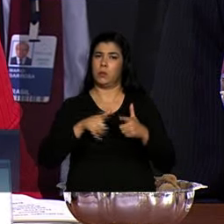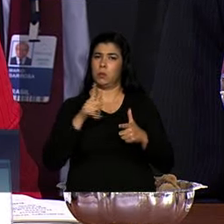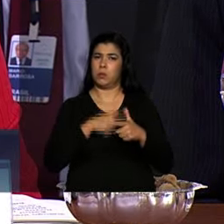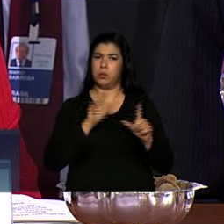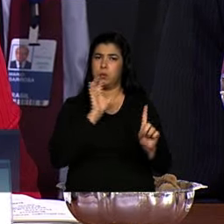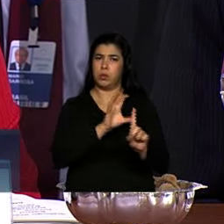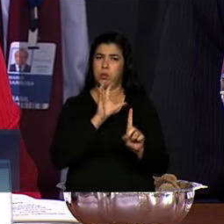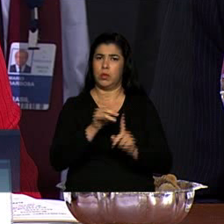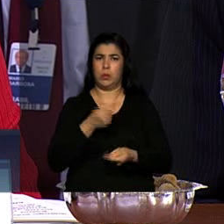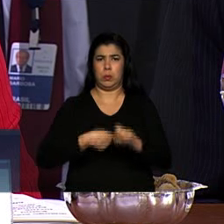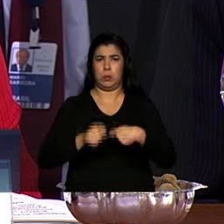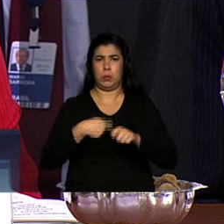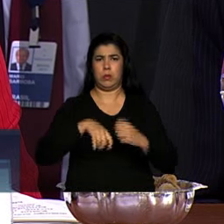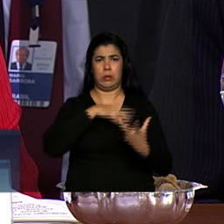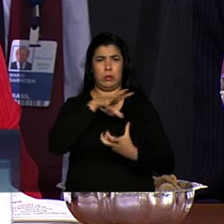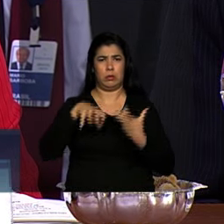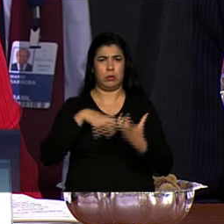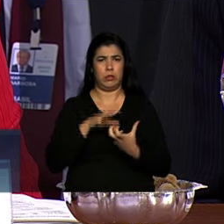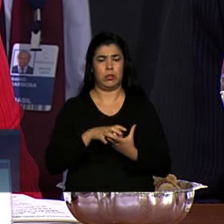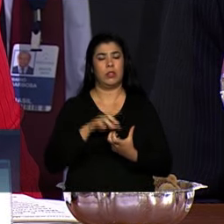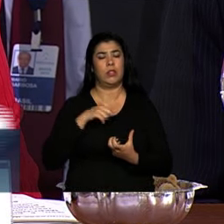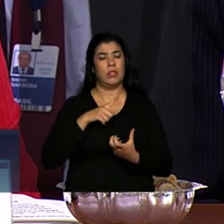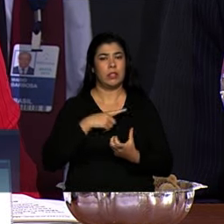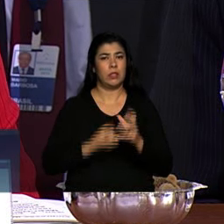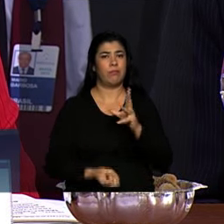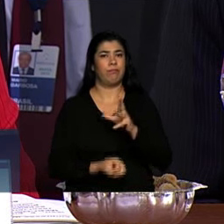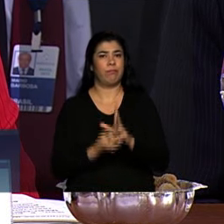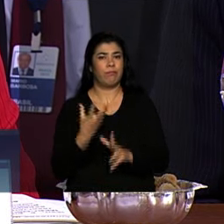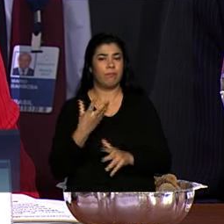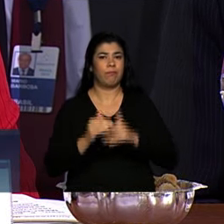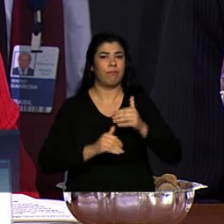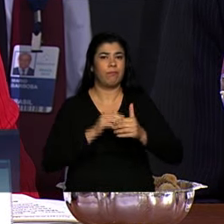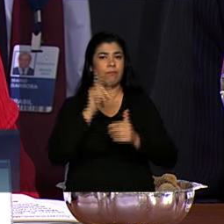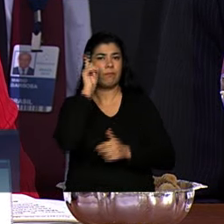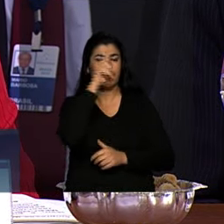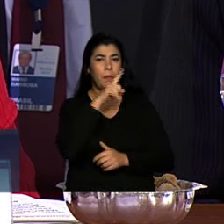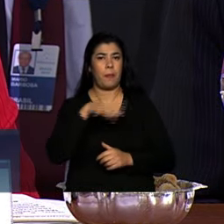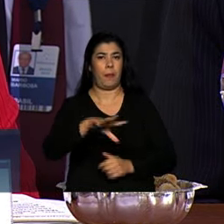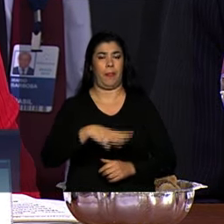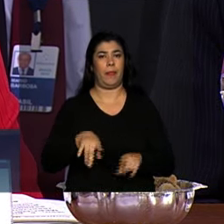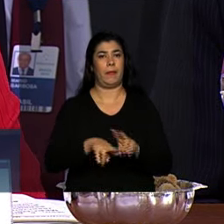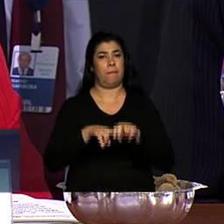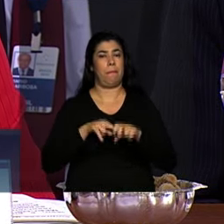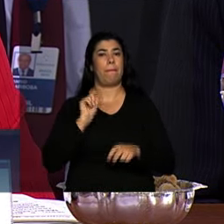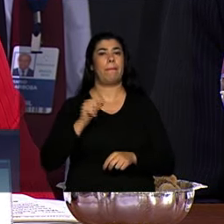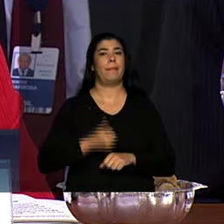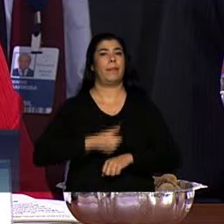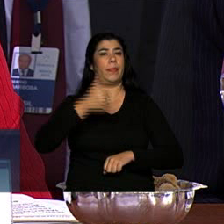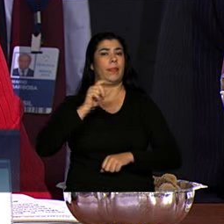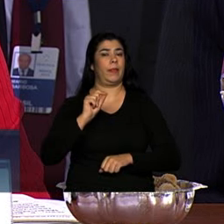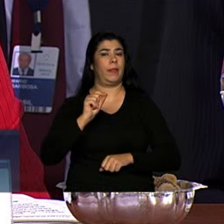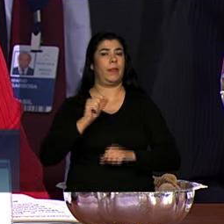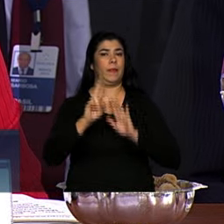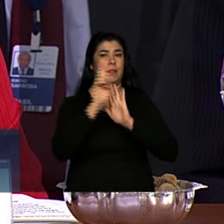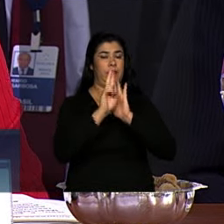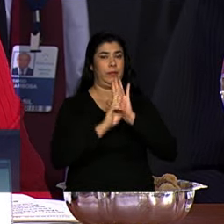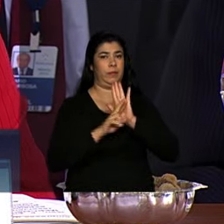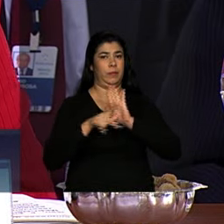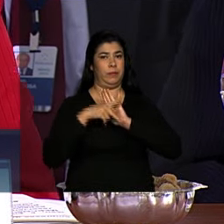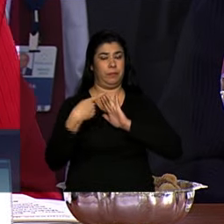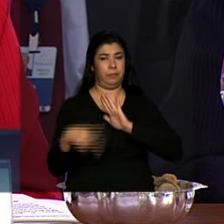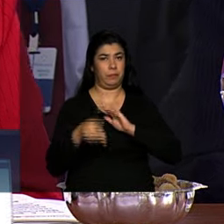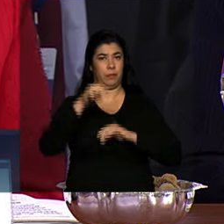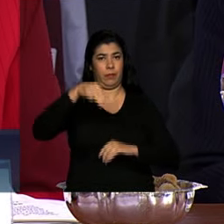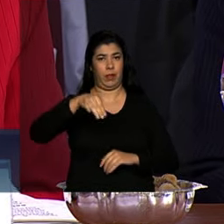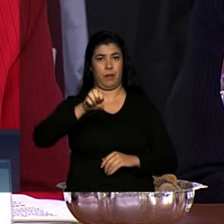desafios para as economias da região. Por isso, é positivo que as regras do Mercosul